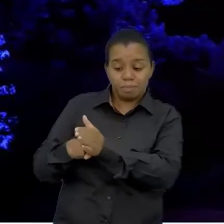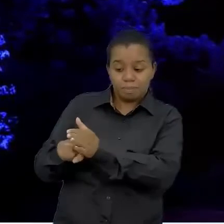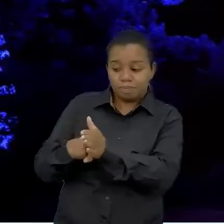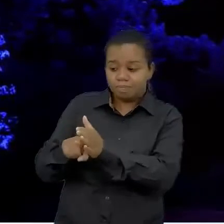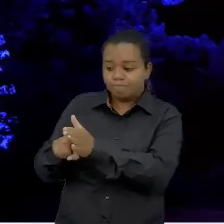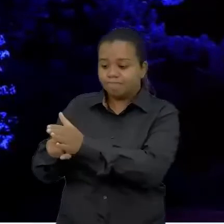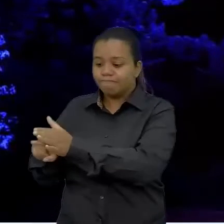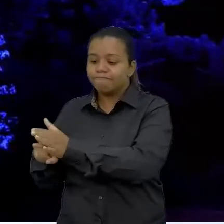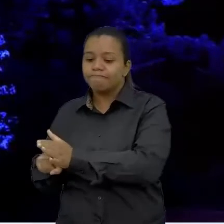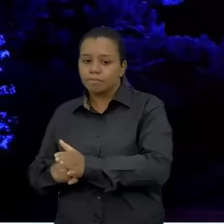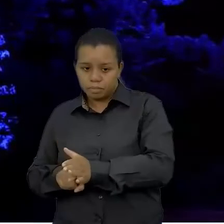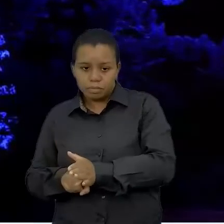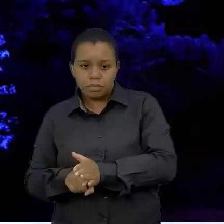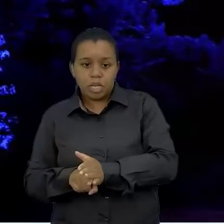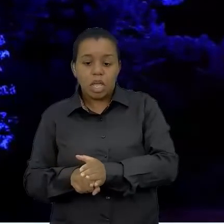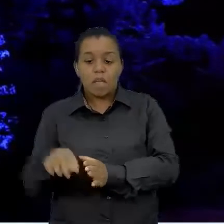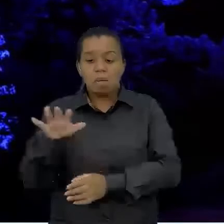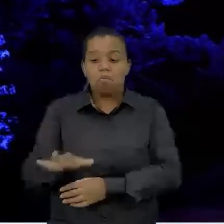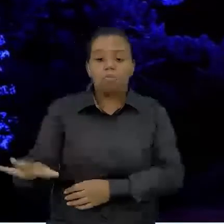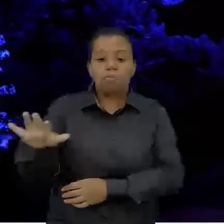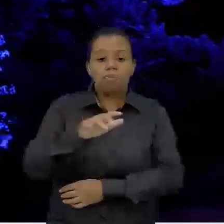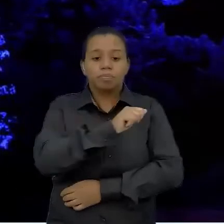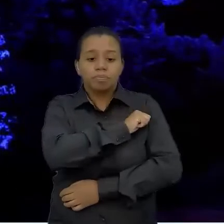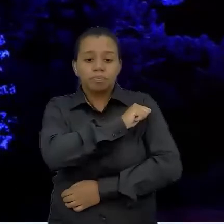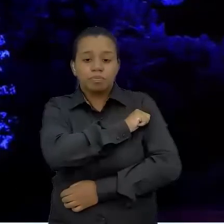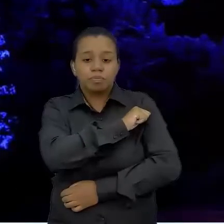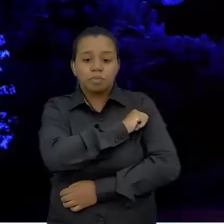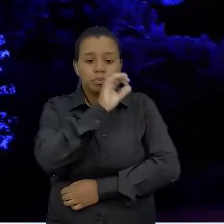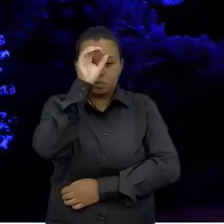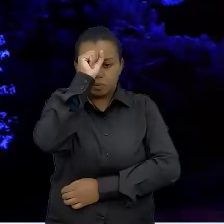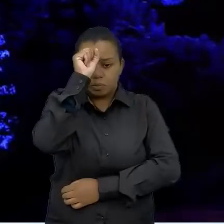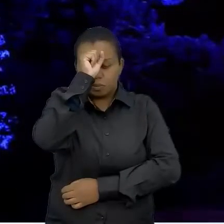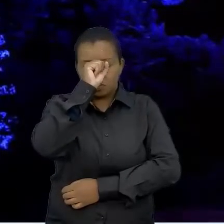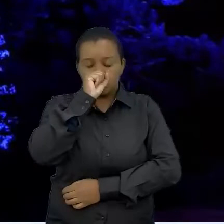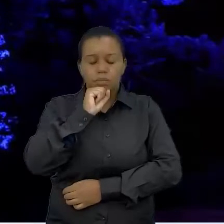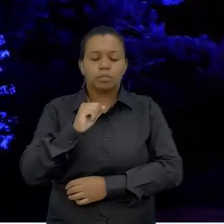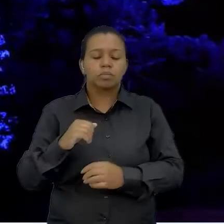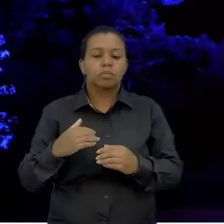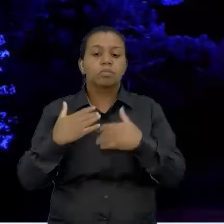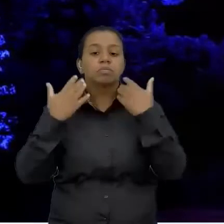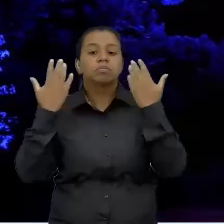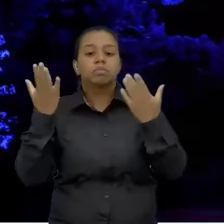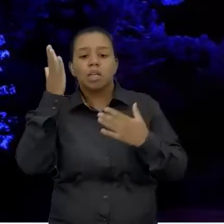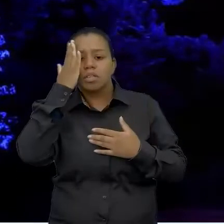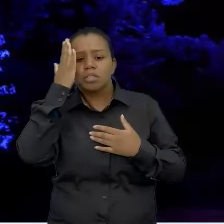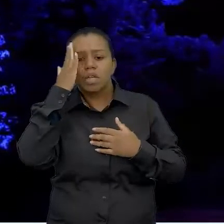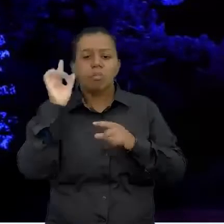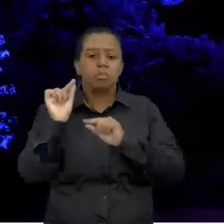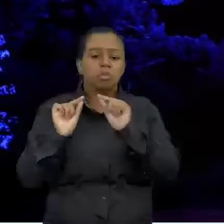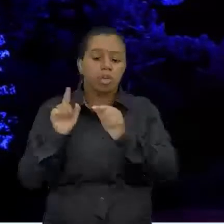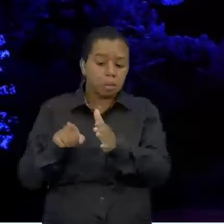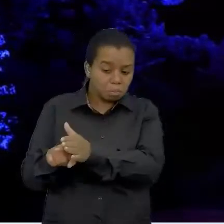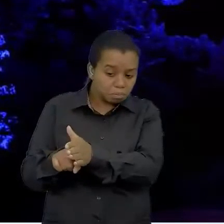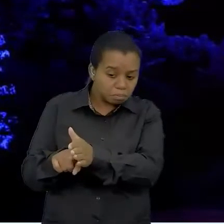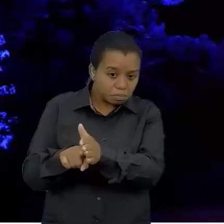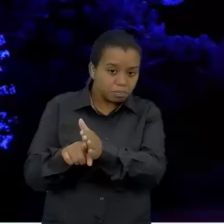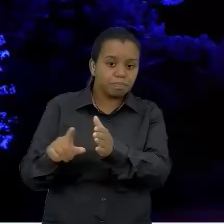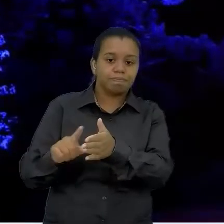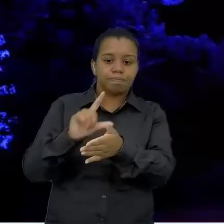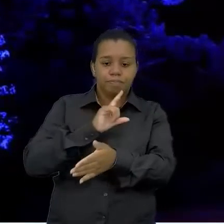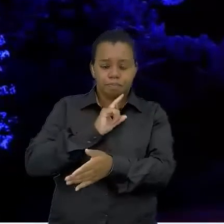compreender quais são os conhecimentos prévios dos estudantes sobre o que é um sistema. A atividade pode